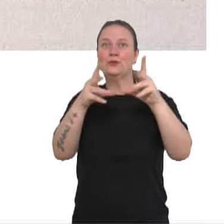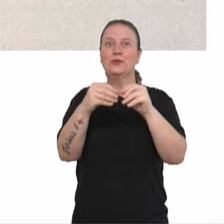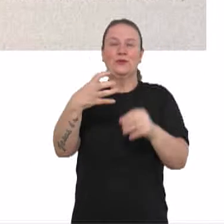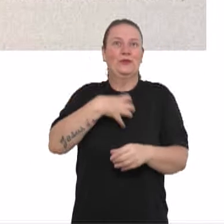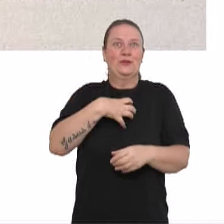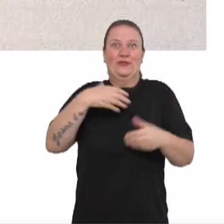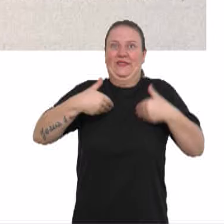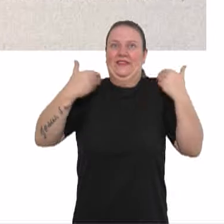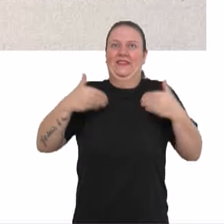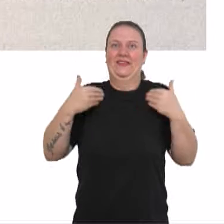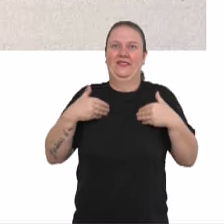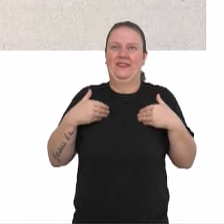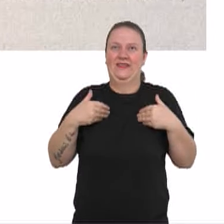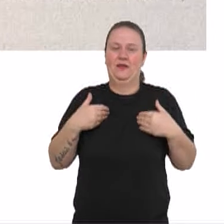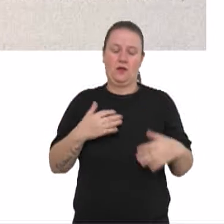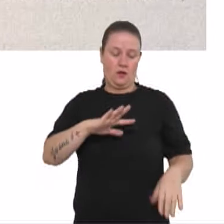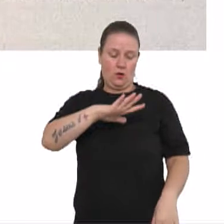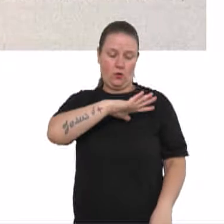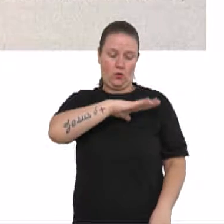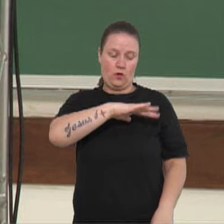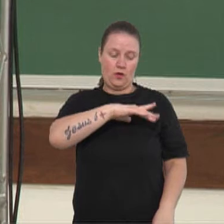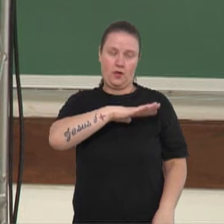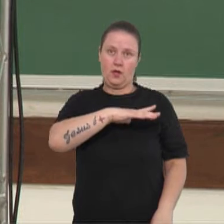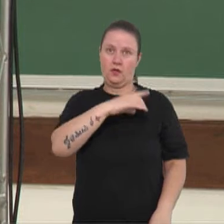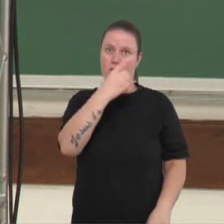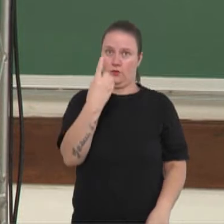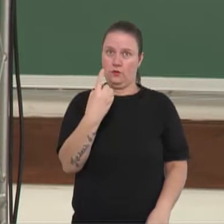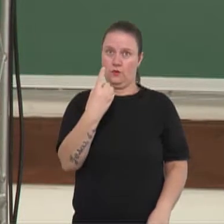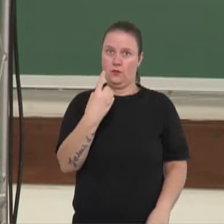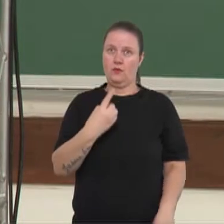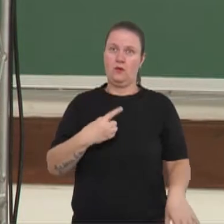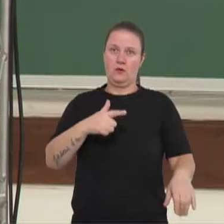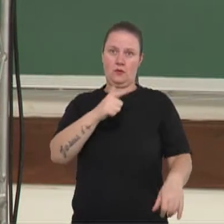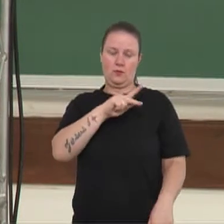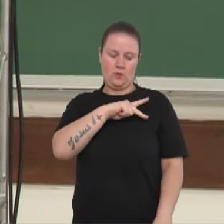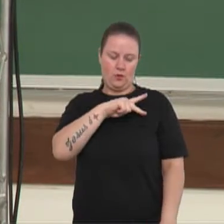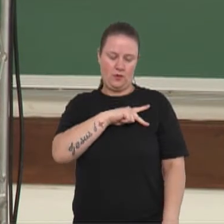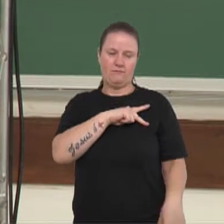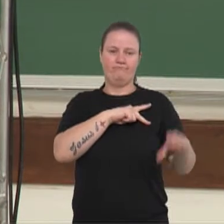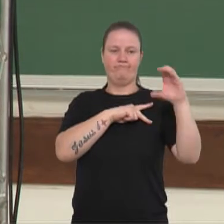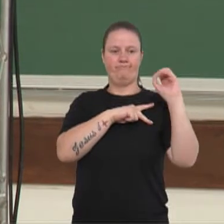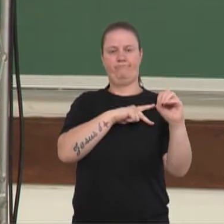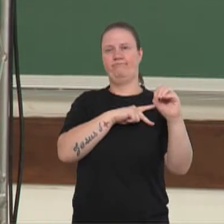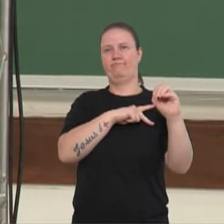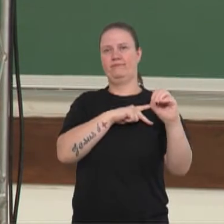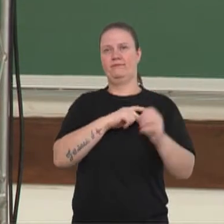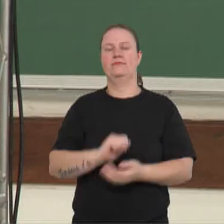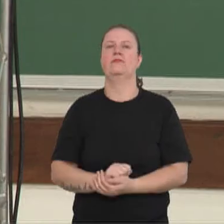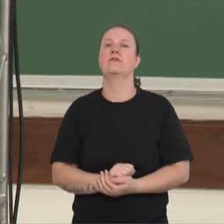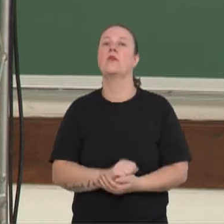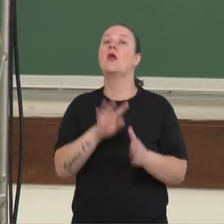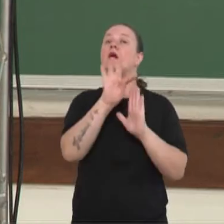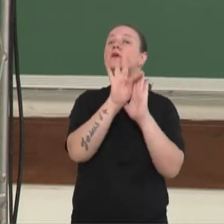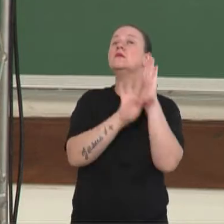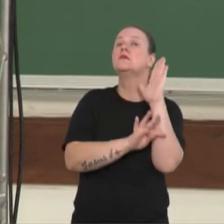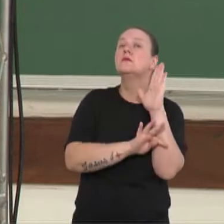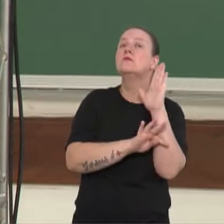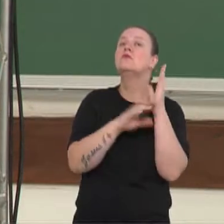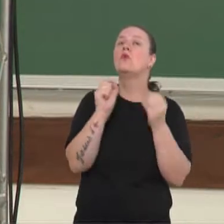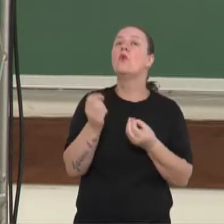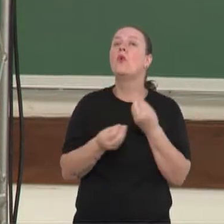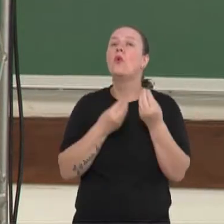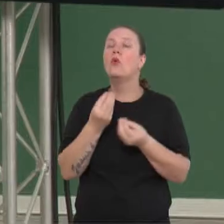Corinthians 1, Palmeiras 0. Após a leitura deste texto, nós precisamos fazer algumas análises,